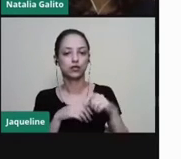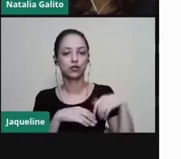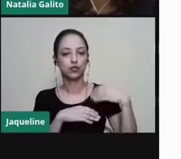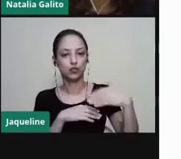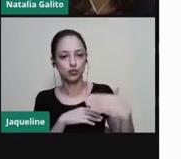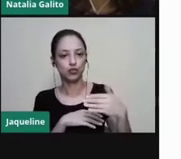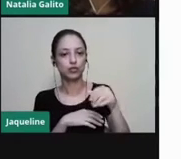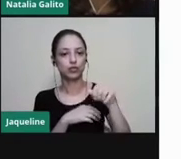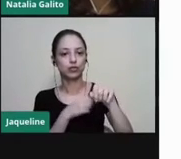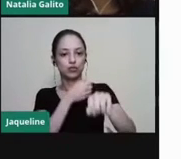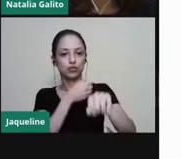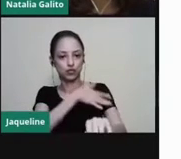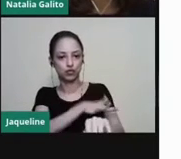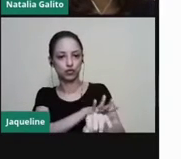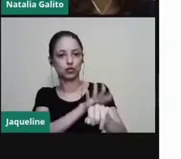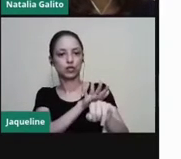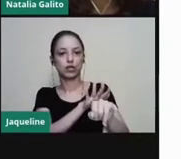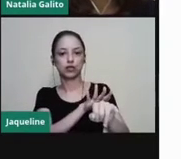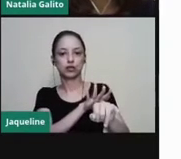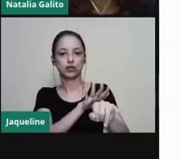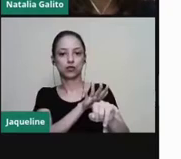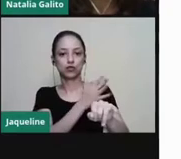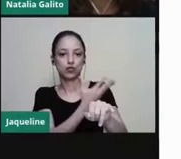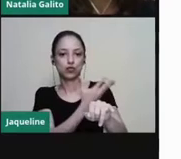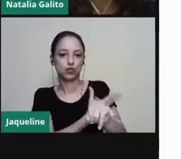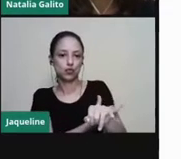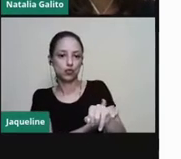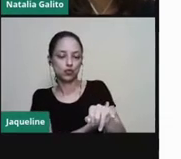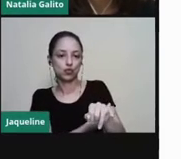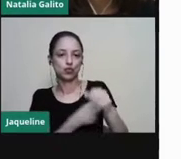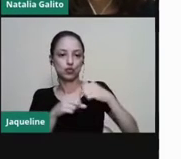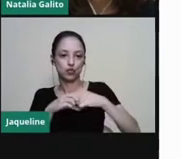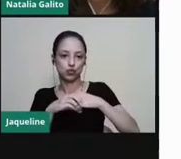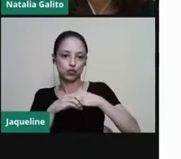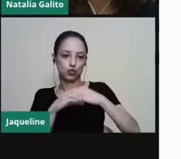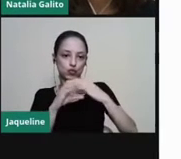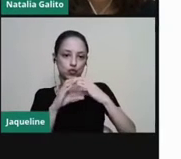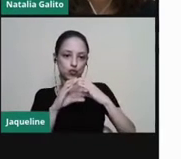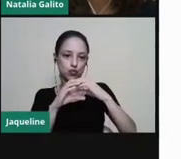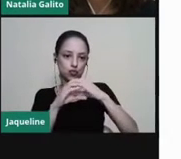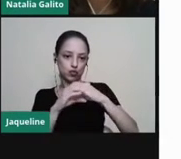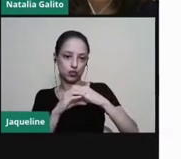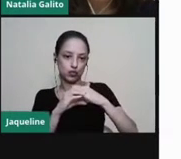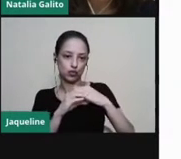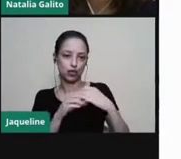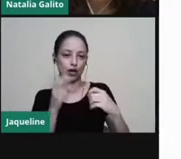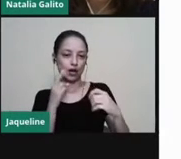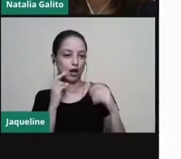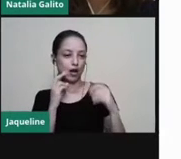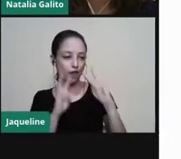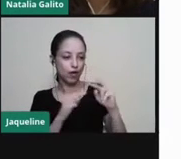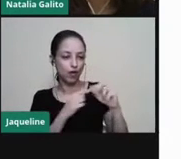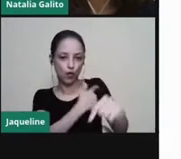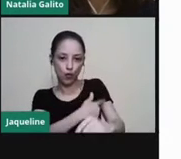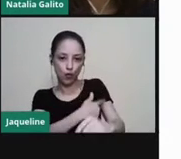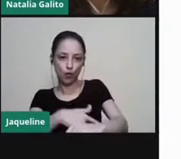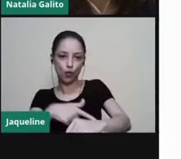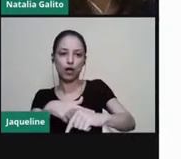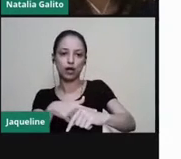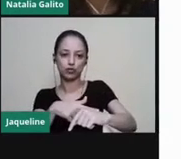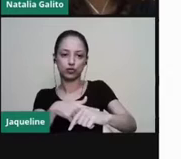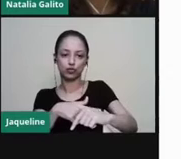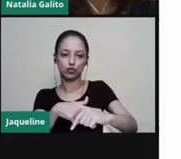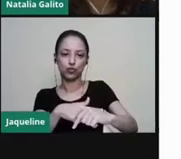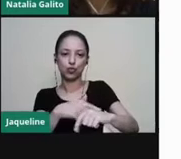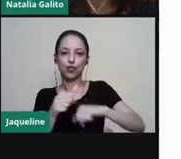sangue arterial, ocorra uma modificação no diâmetro do antebraço, tá? Que é observado graças ao aumento no fluxo sanguíneo